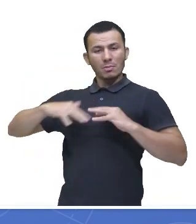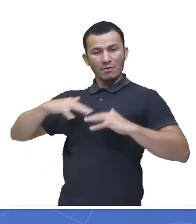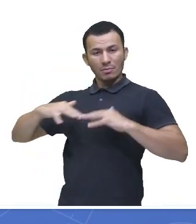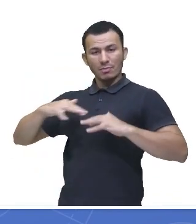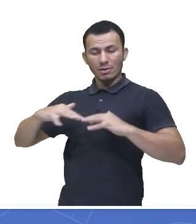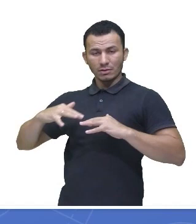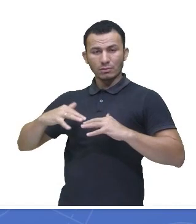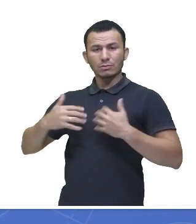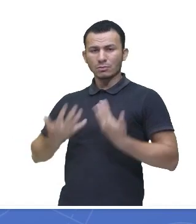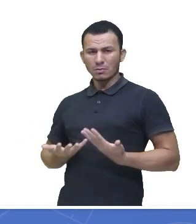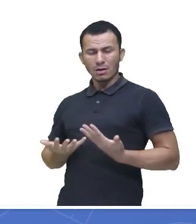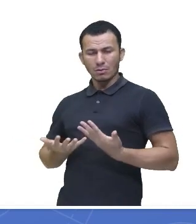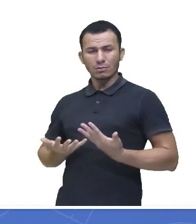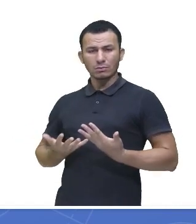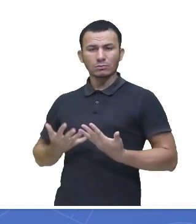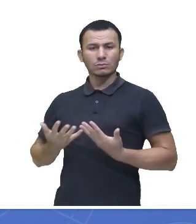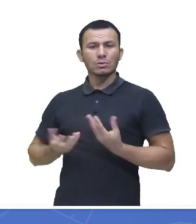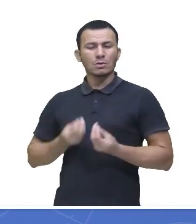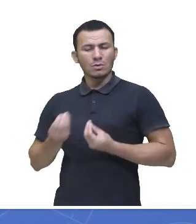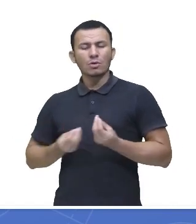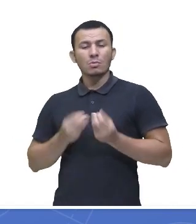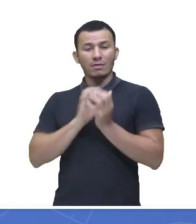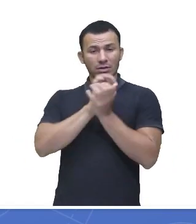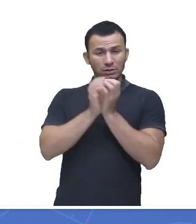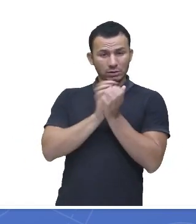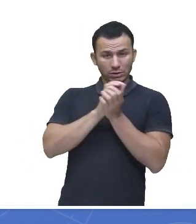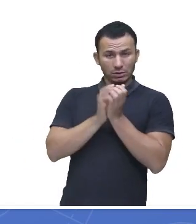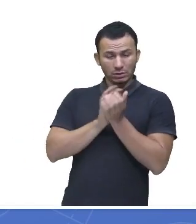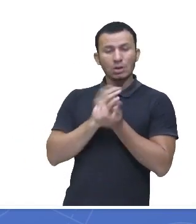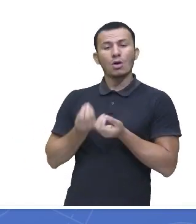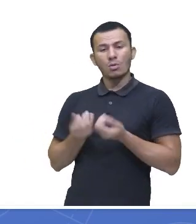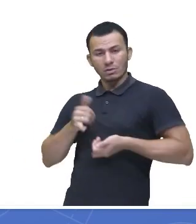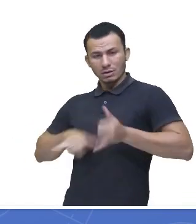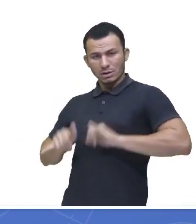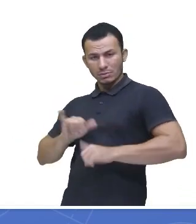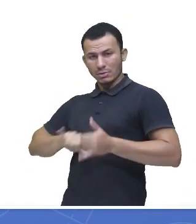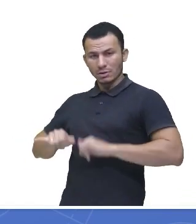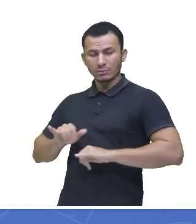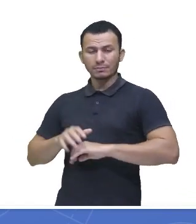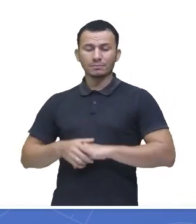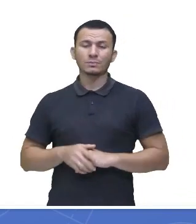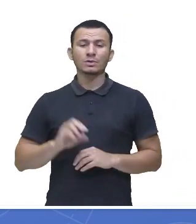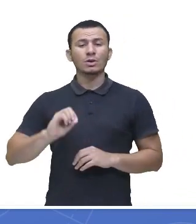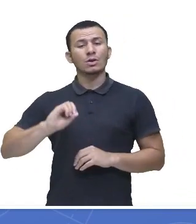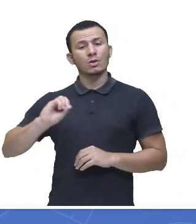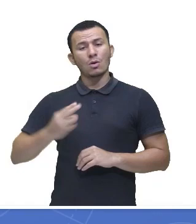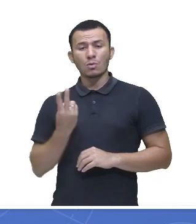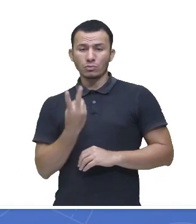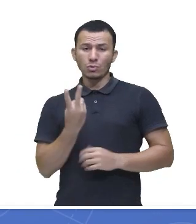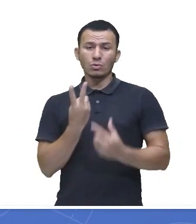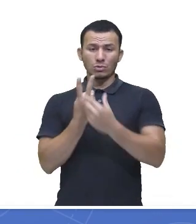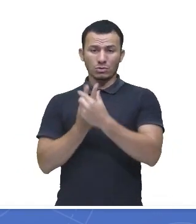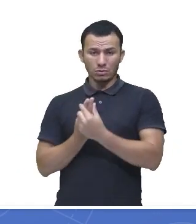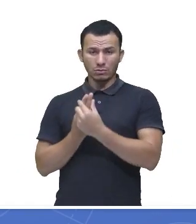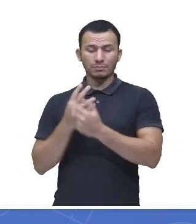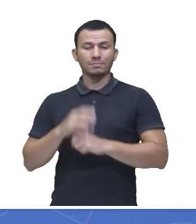naquele órgão, se vai ser por meio da digestão mecânica ou da digestão química. Ou os dois. Vamos começar com a